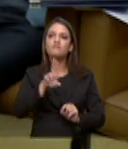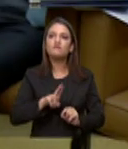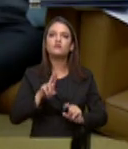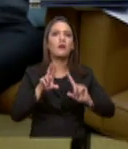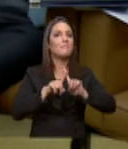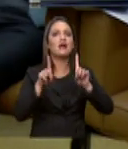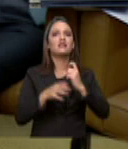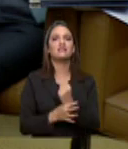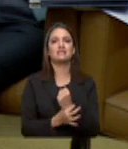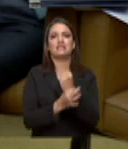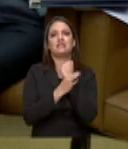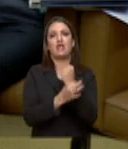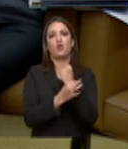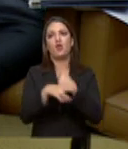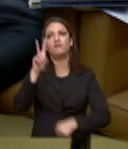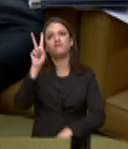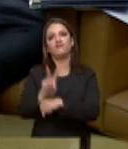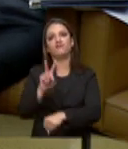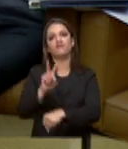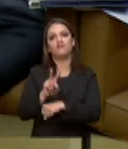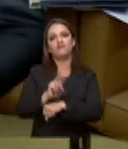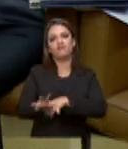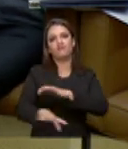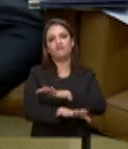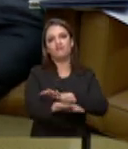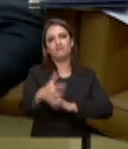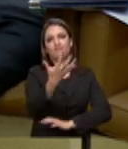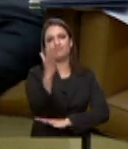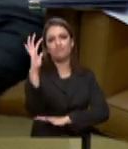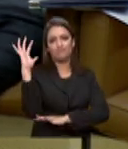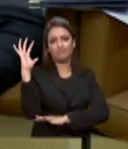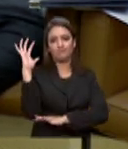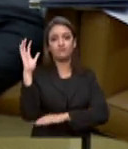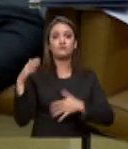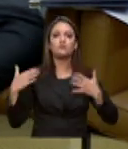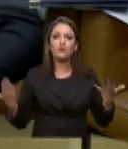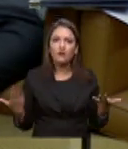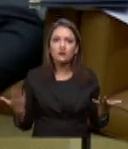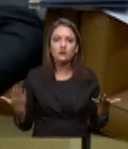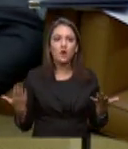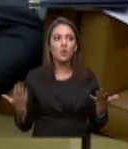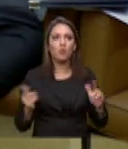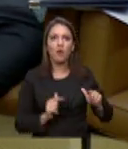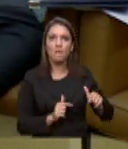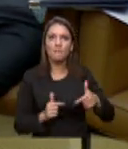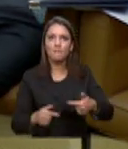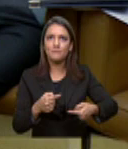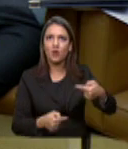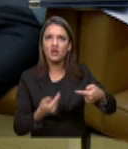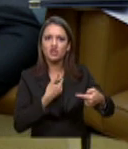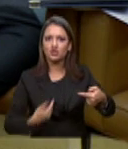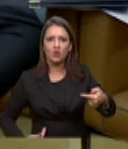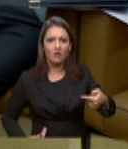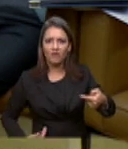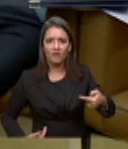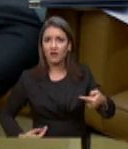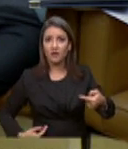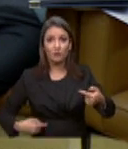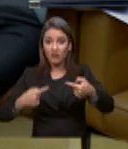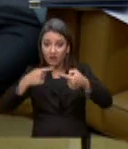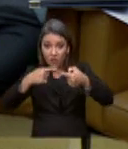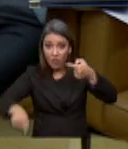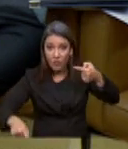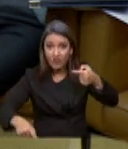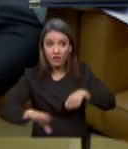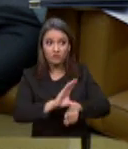assegurem a preservação do meio ambiente. Portanto, uma política de governo que não atende a esta política de